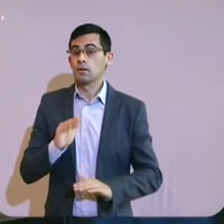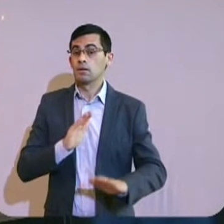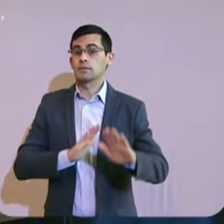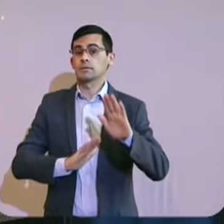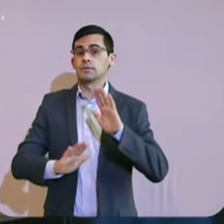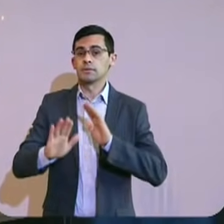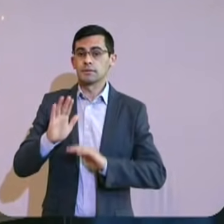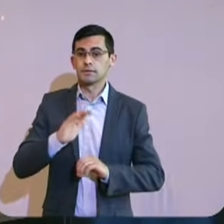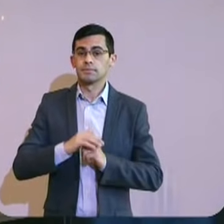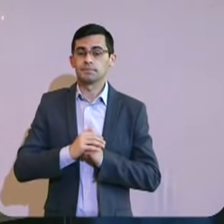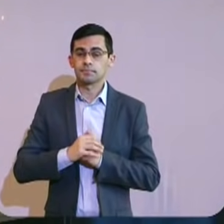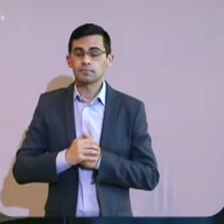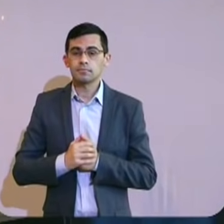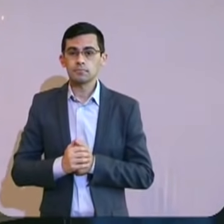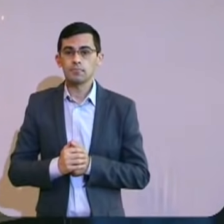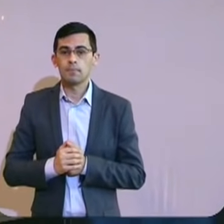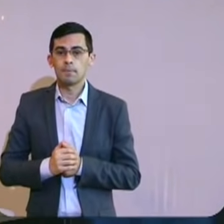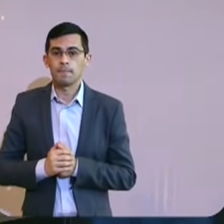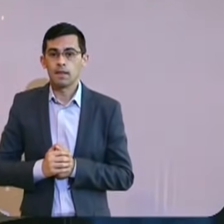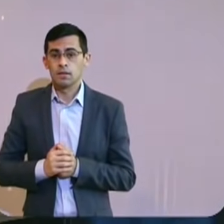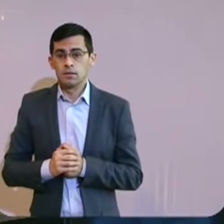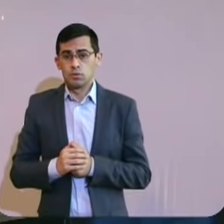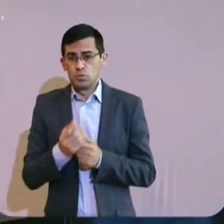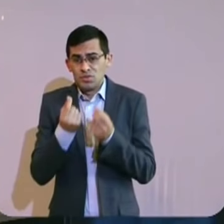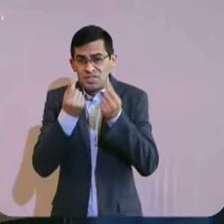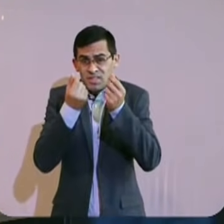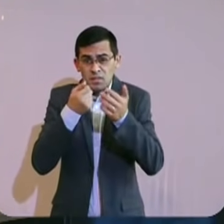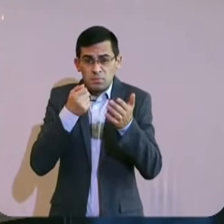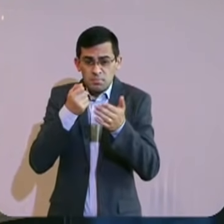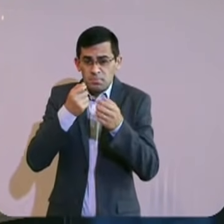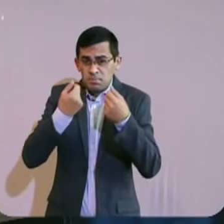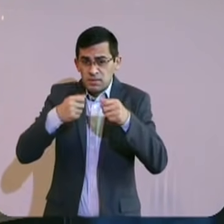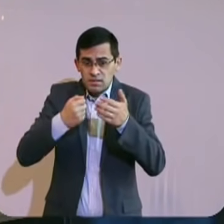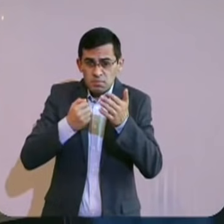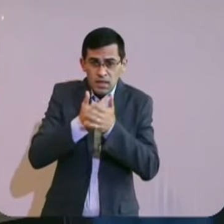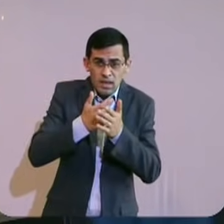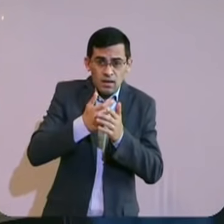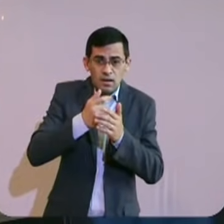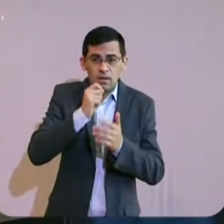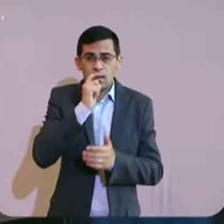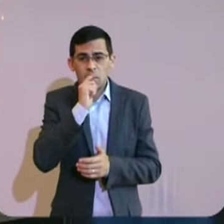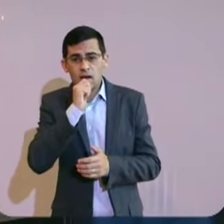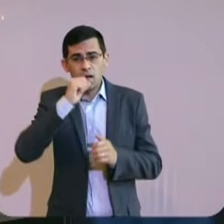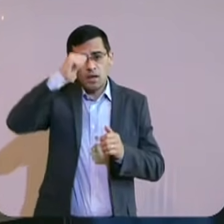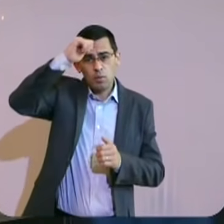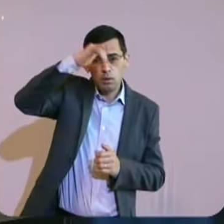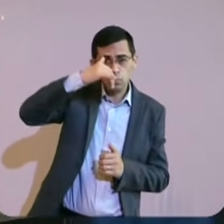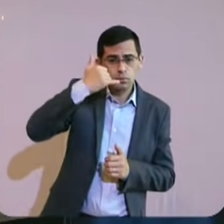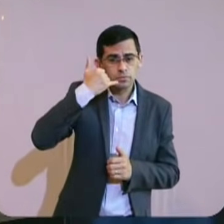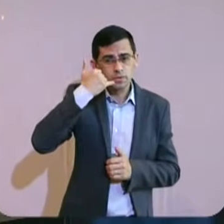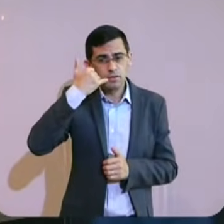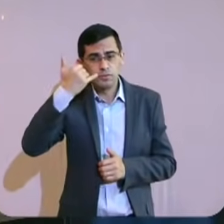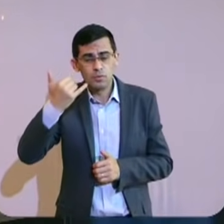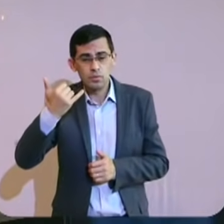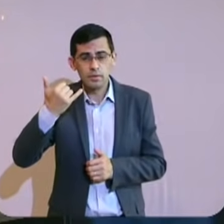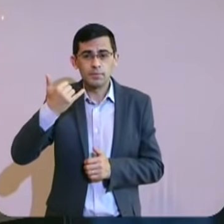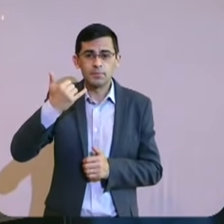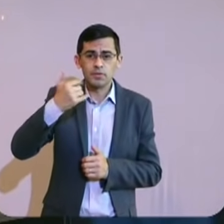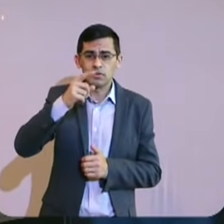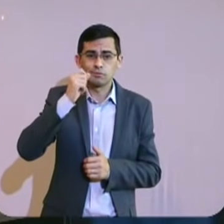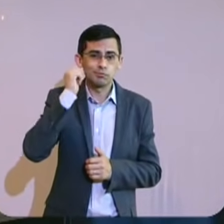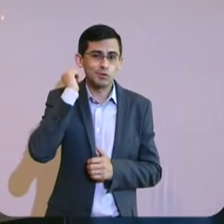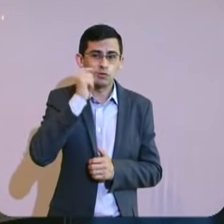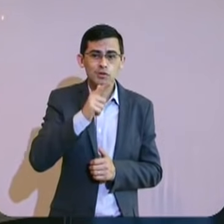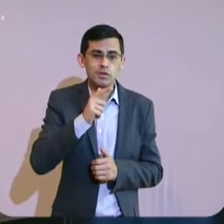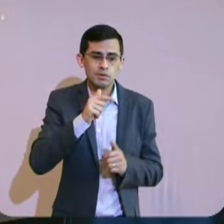Talvez o dinheiro que você precise para pagar a água, a luz, o telefone, você não